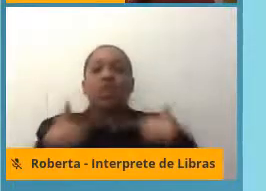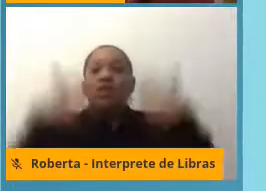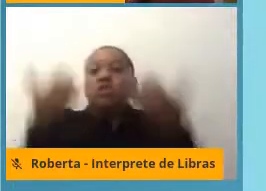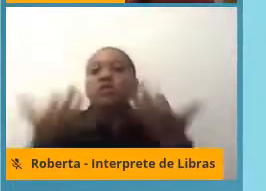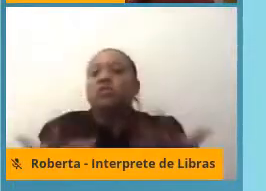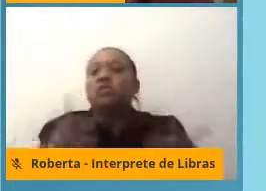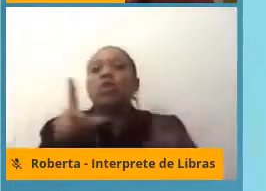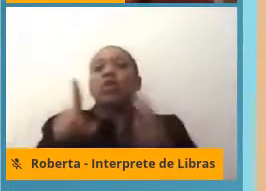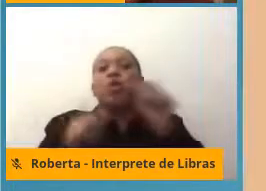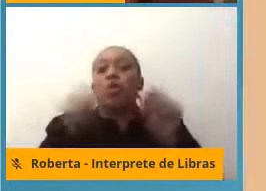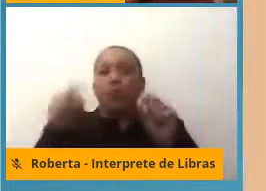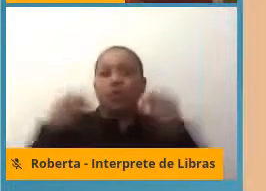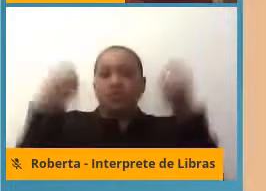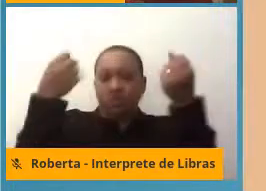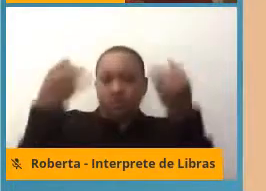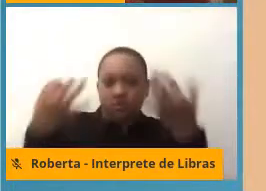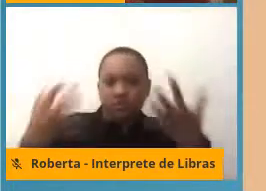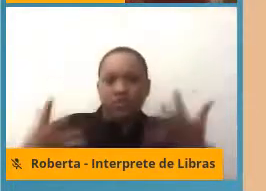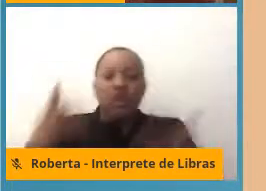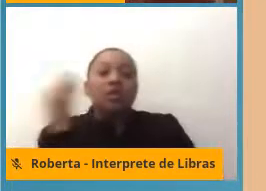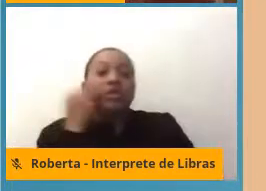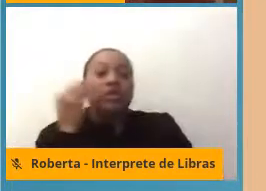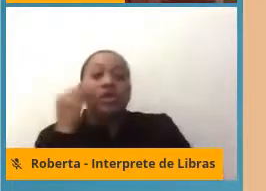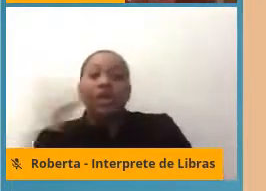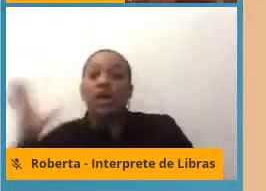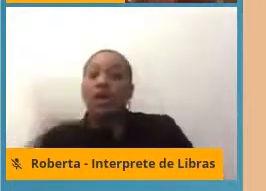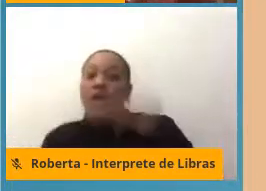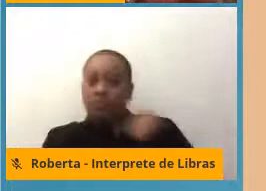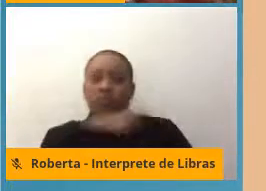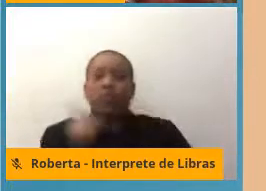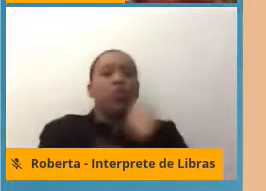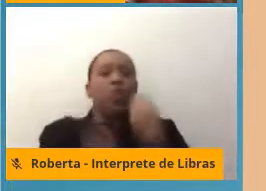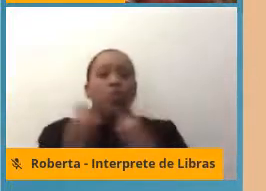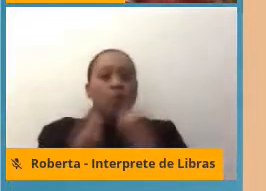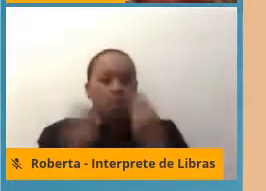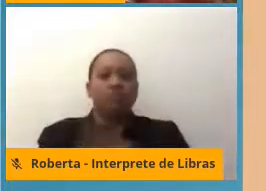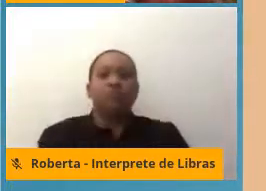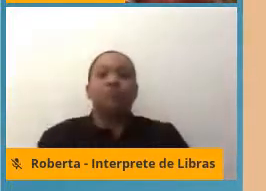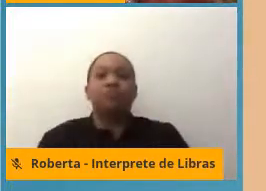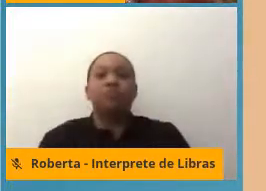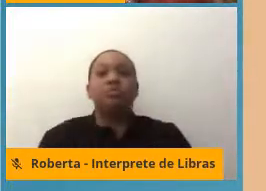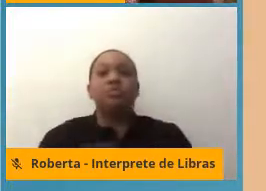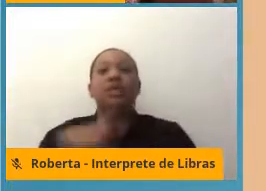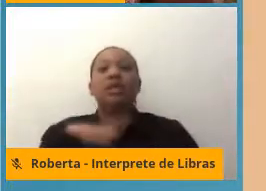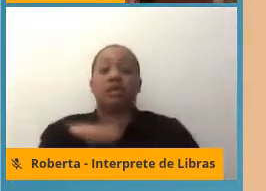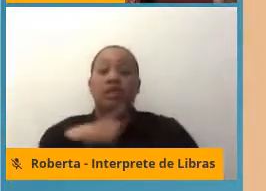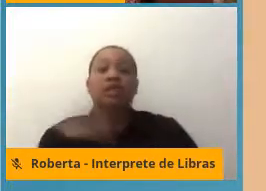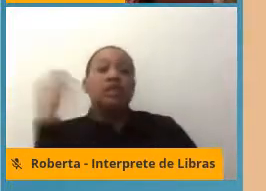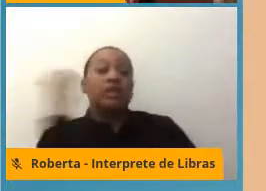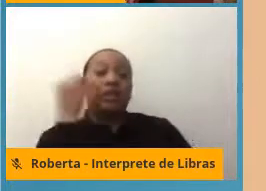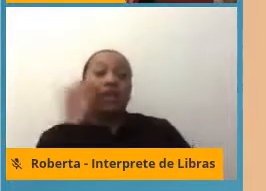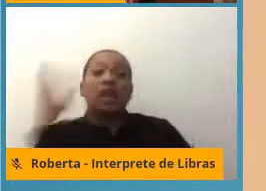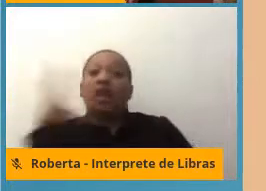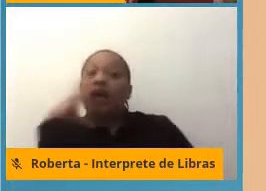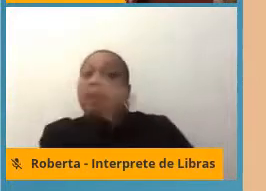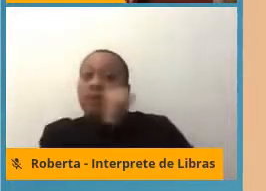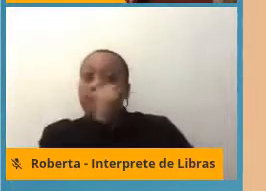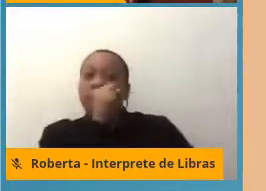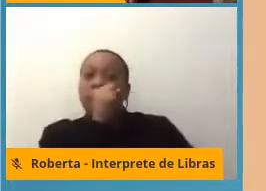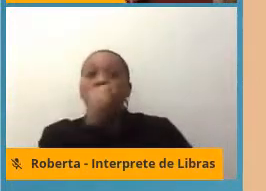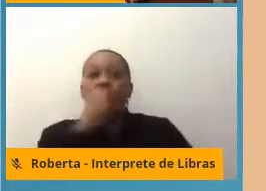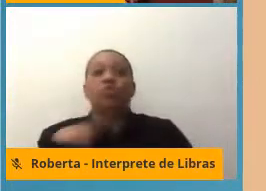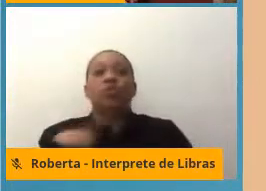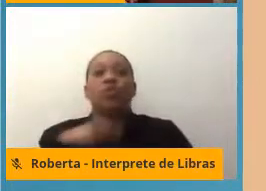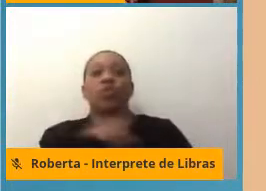bom? Então, existe um teste rápido que ele é chamado de teste rápido total. Eu acho que vocês conhecem muitas pessoas